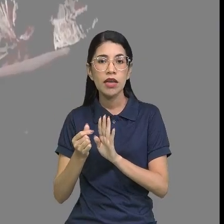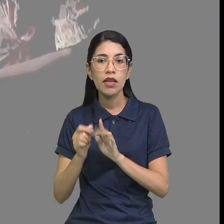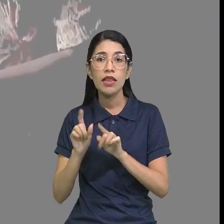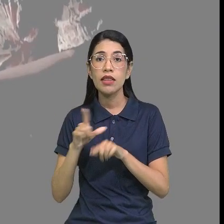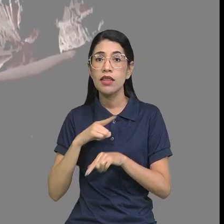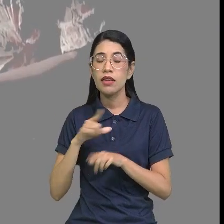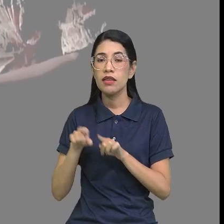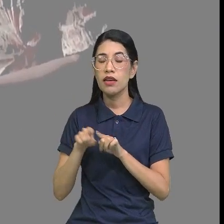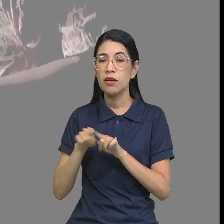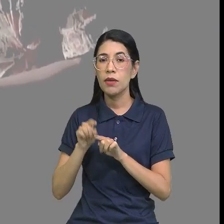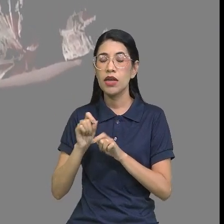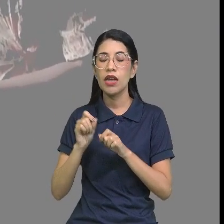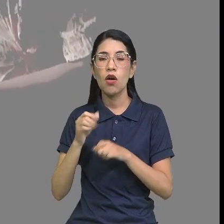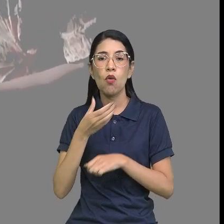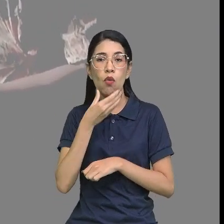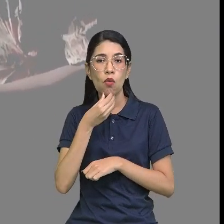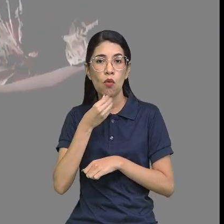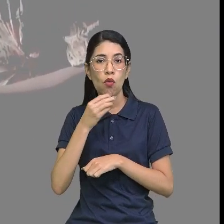por um homem estrangeiro.